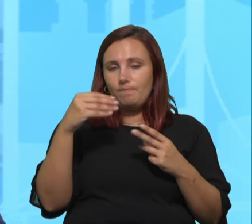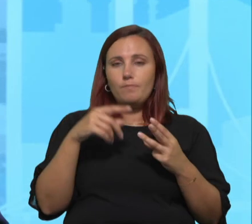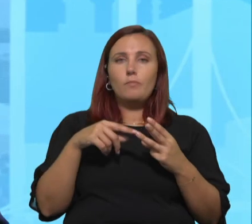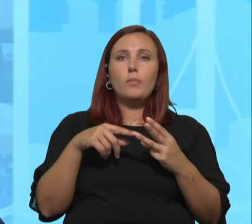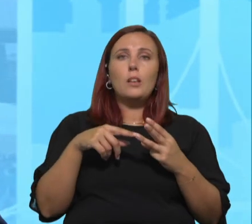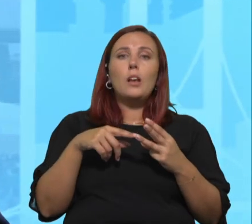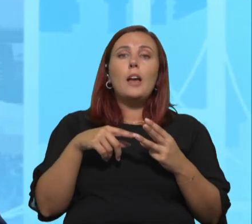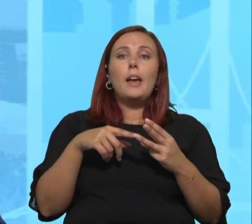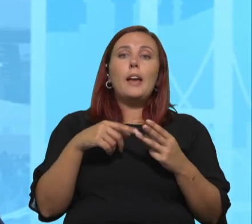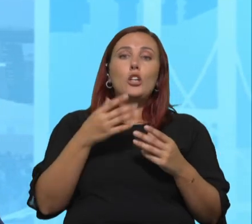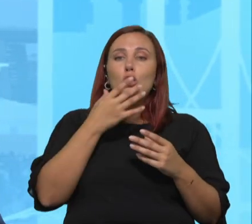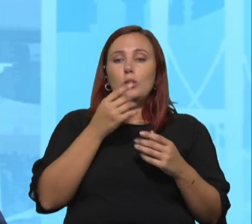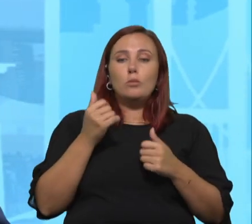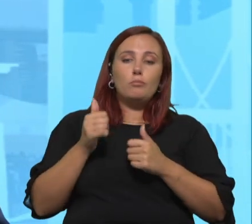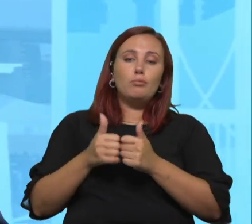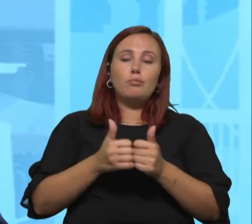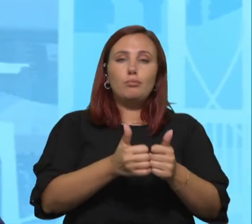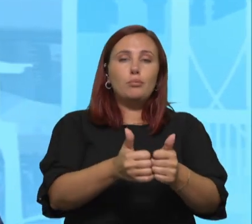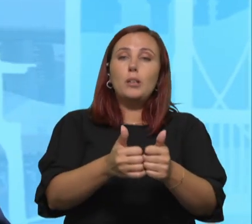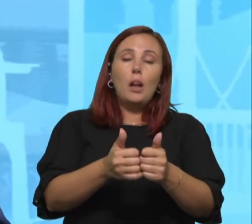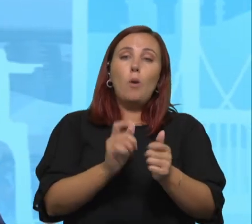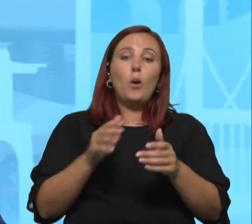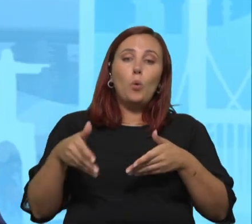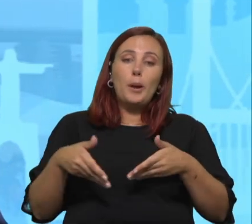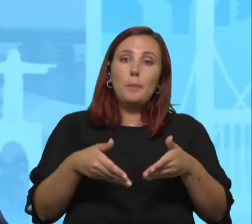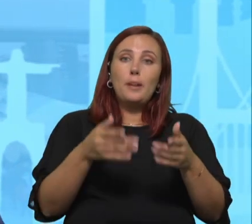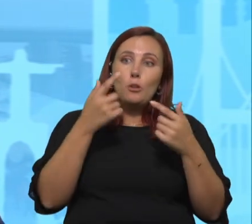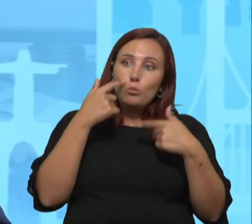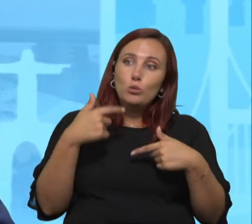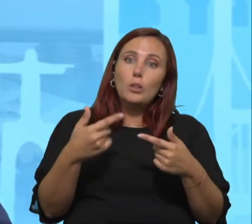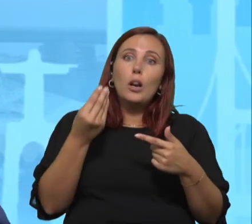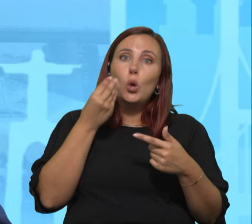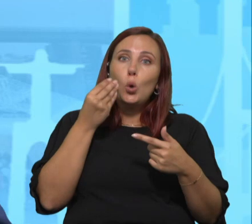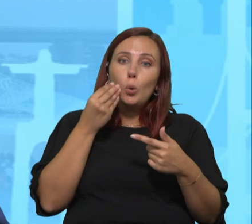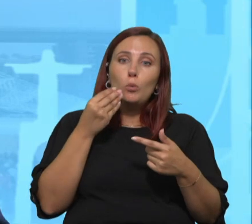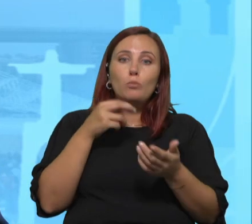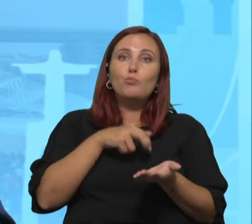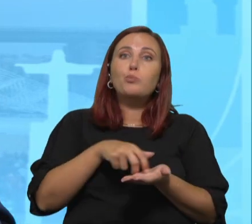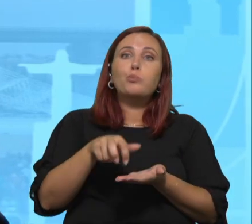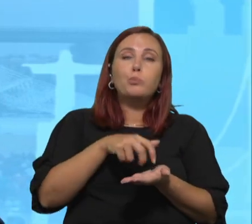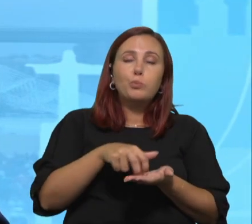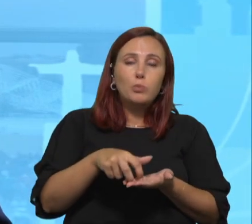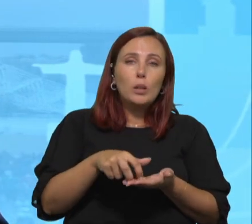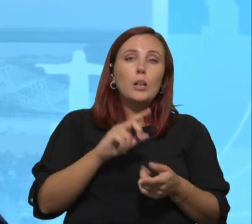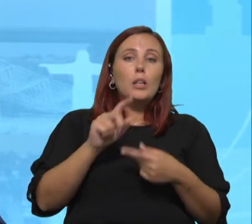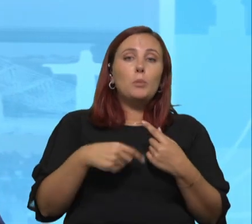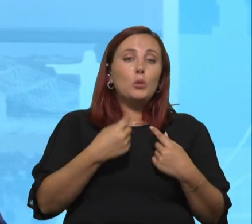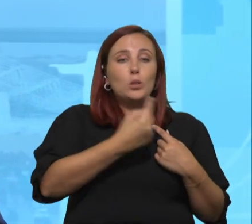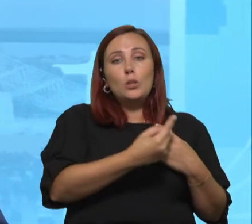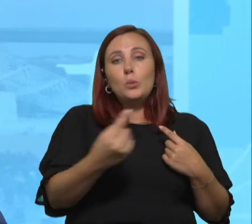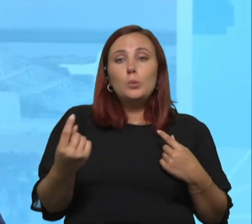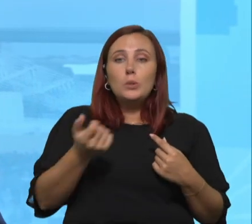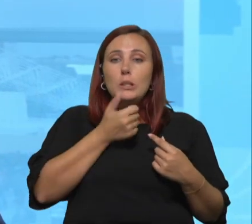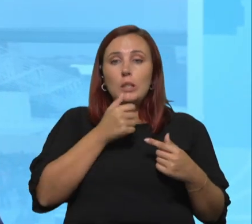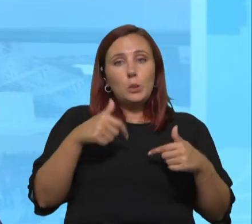o caminho, é abrir modos deste caminho poder ser percorrido e depois cada um de nós vai fazendo a